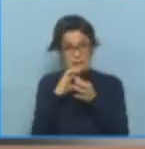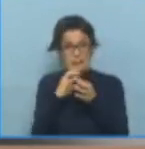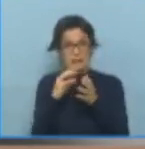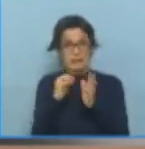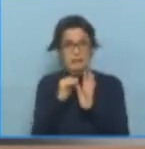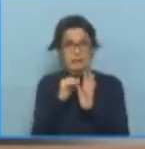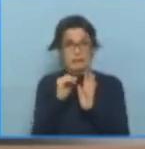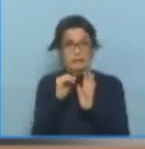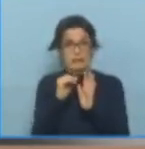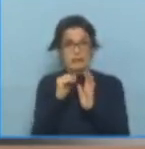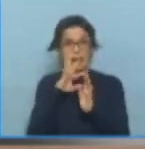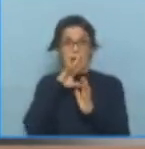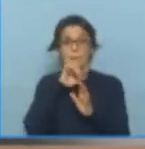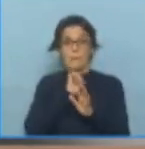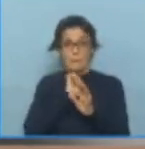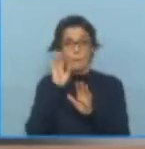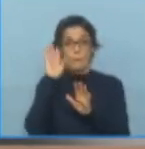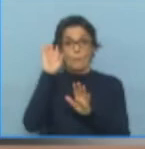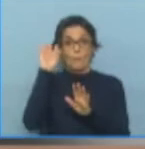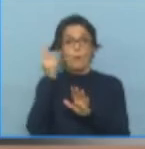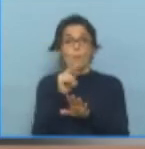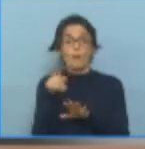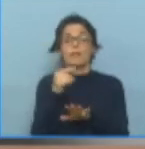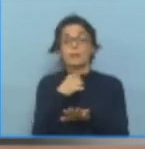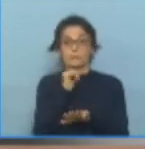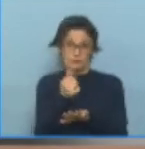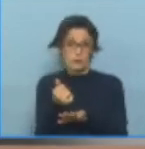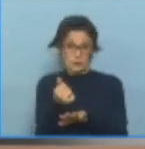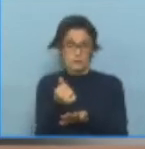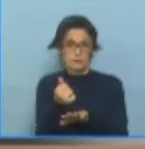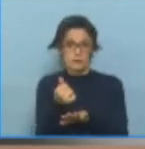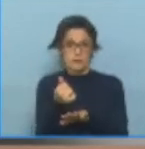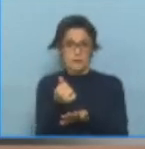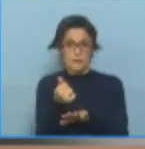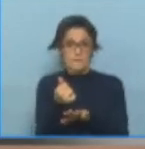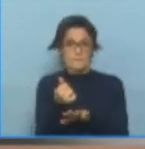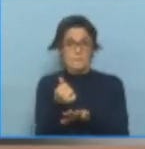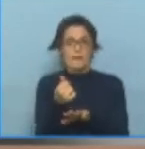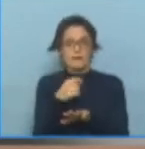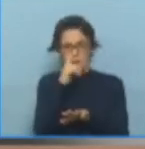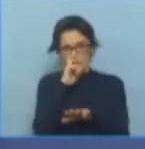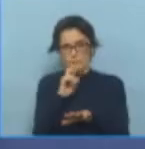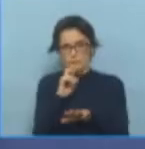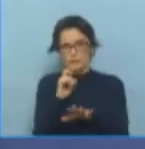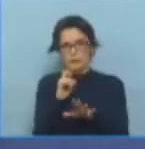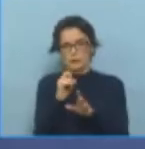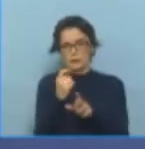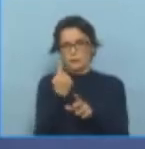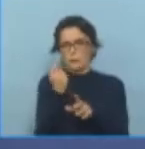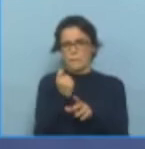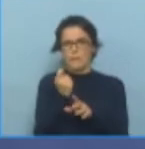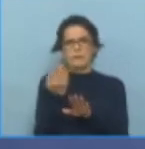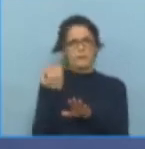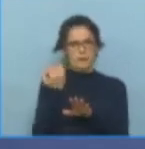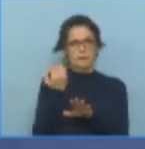morreu e 15 dias antes, ou uns meses antes dela falecer, ela disse uma coisa muito bonita. E